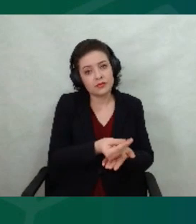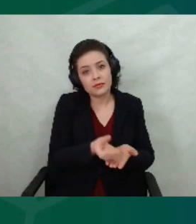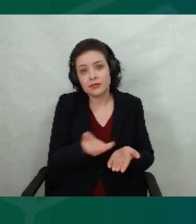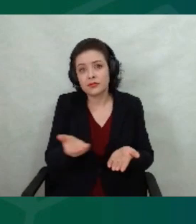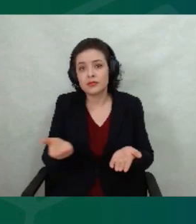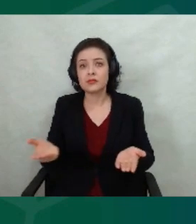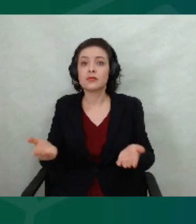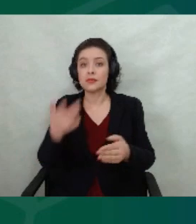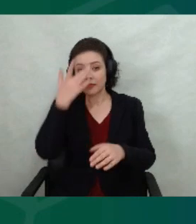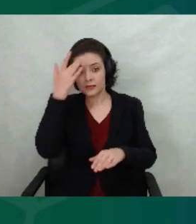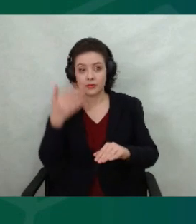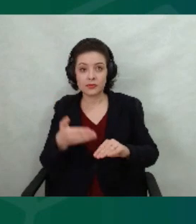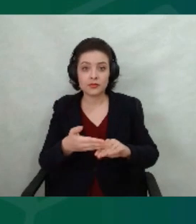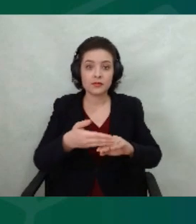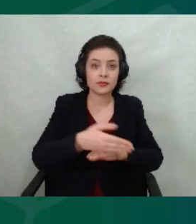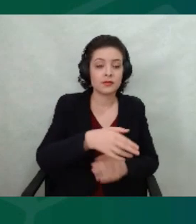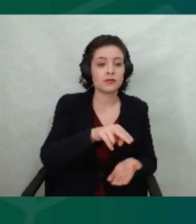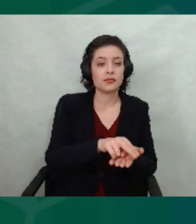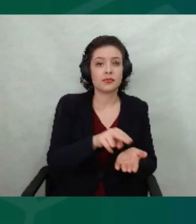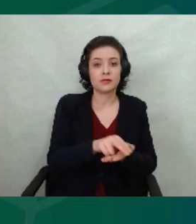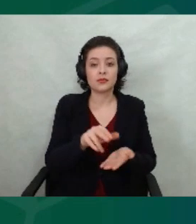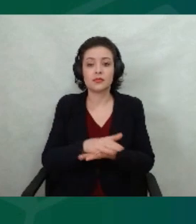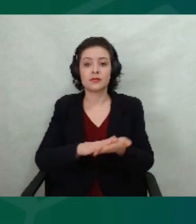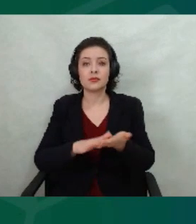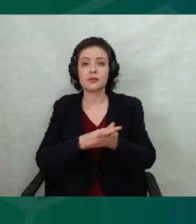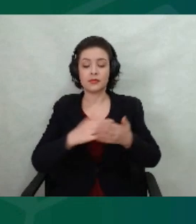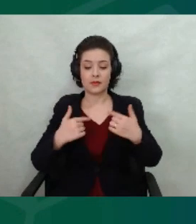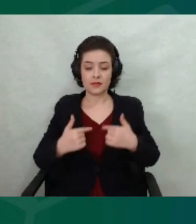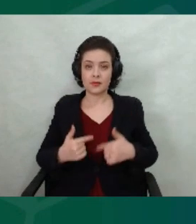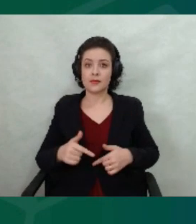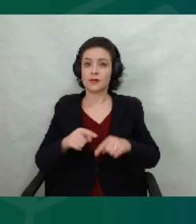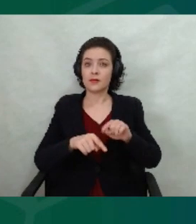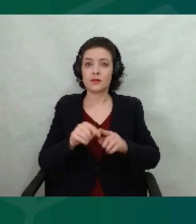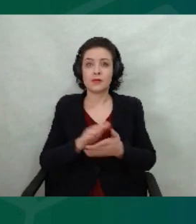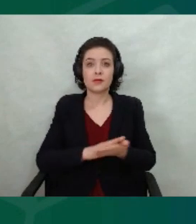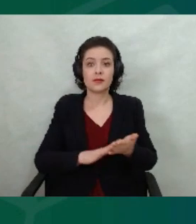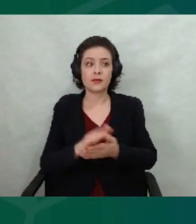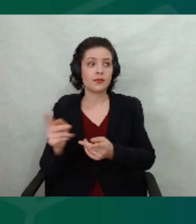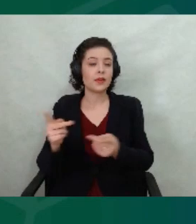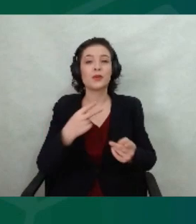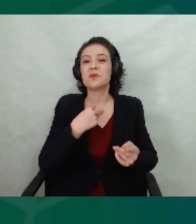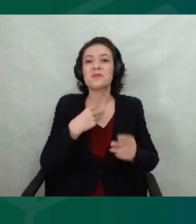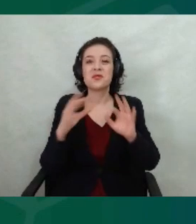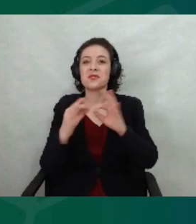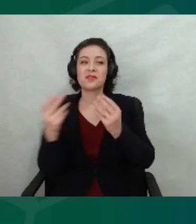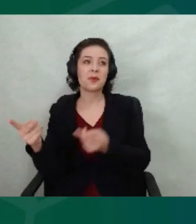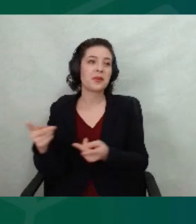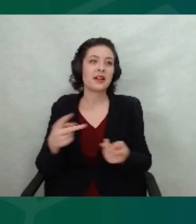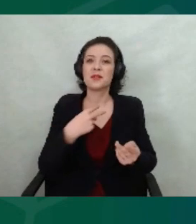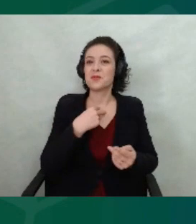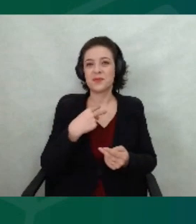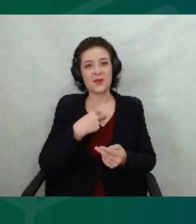entraram sem esta condição de uma visita familiar, e bem como os